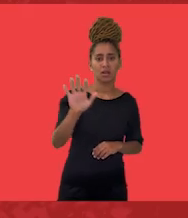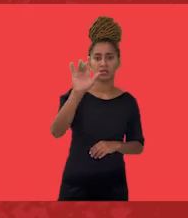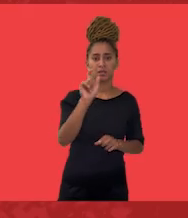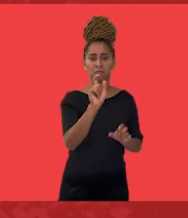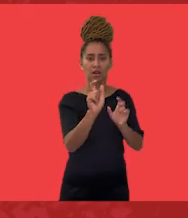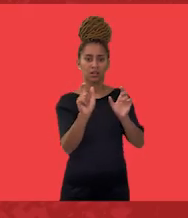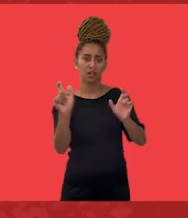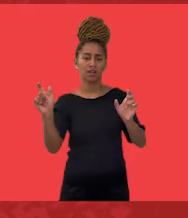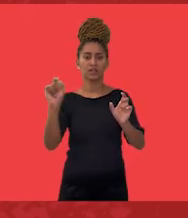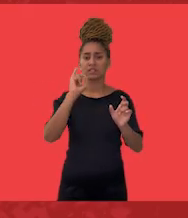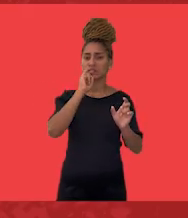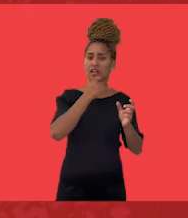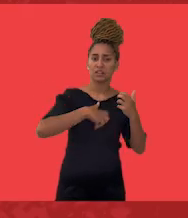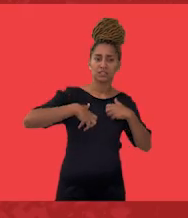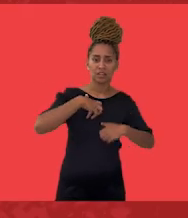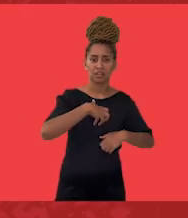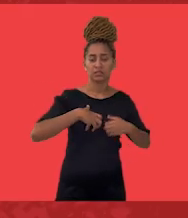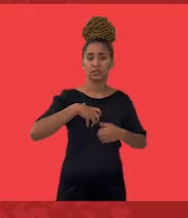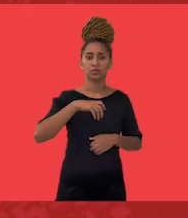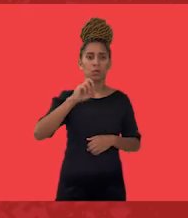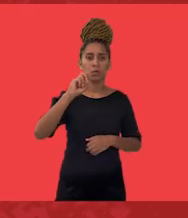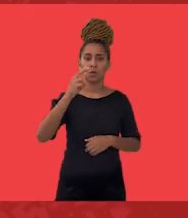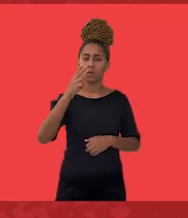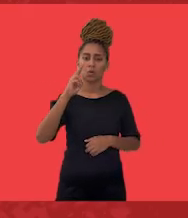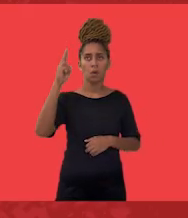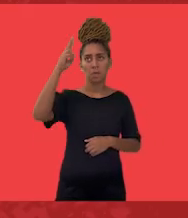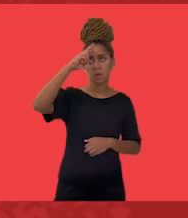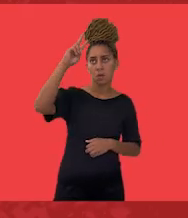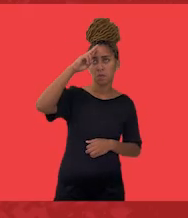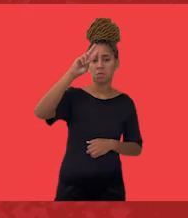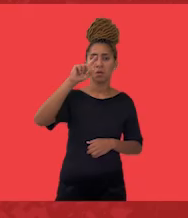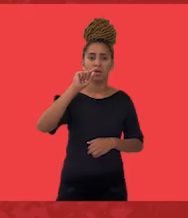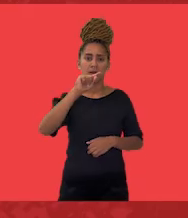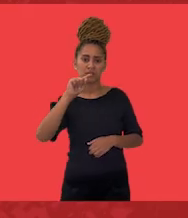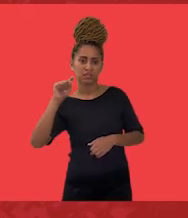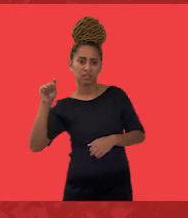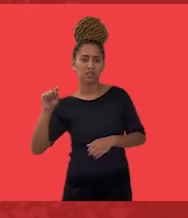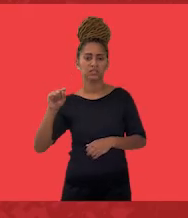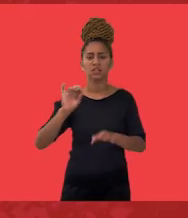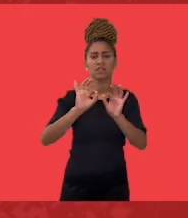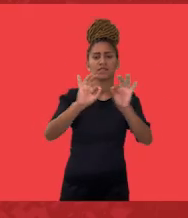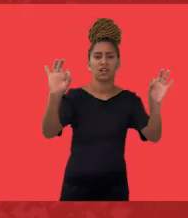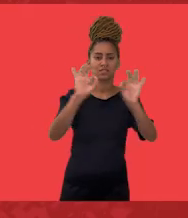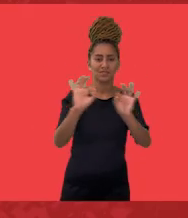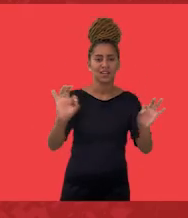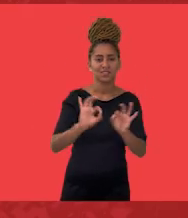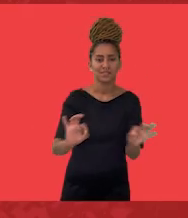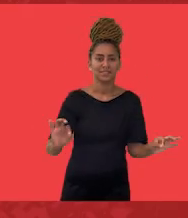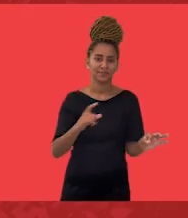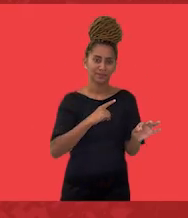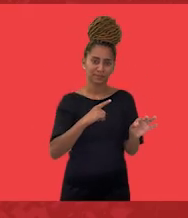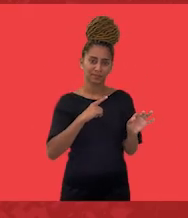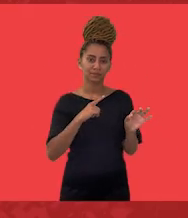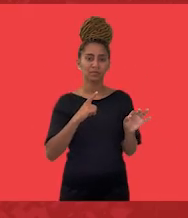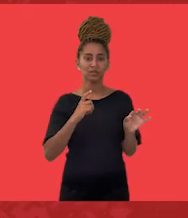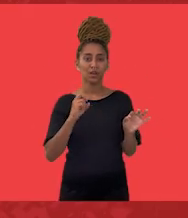letra, arranjo e gargalhadas, na cumplicidade de um cômodo a dois, para uma